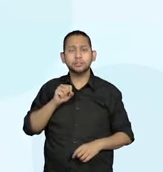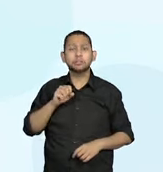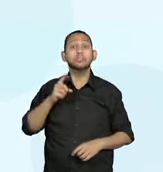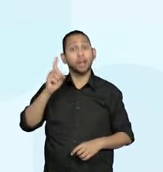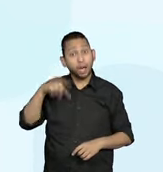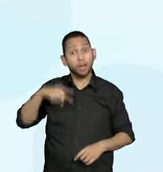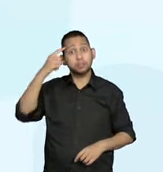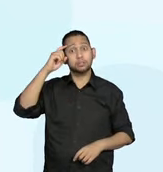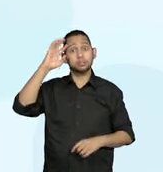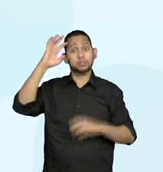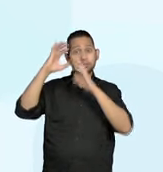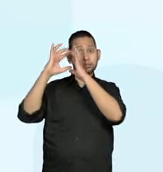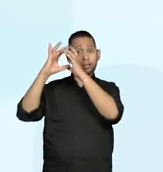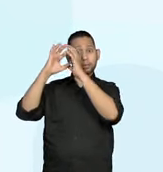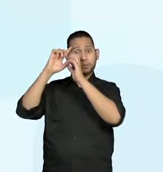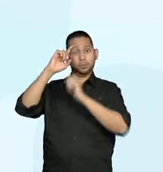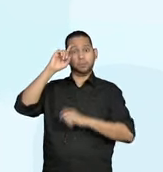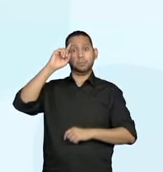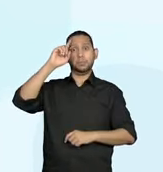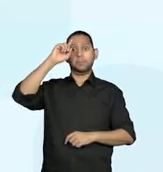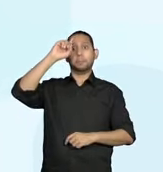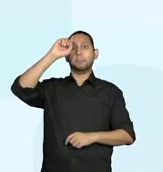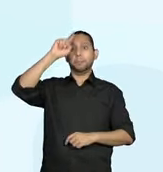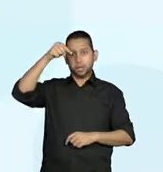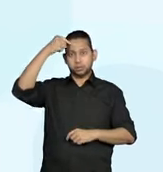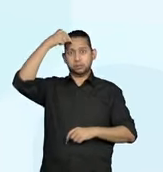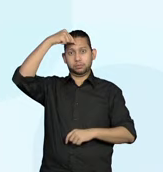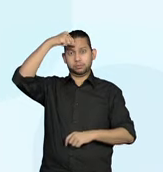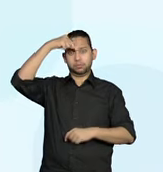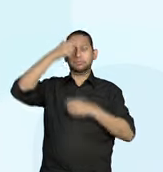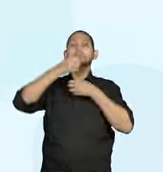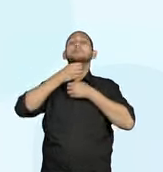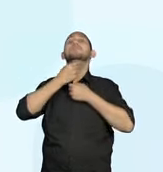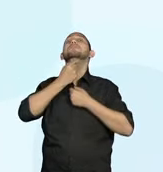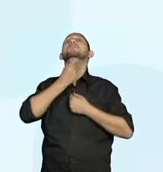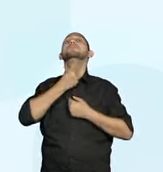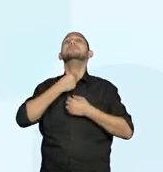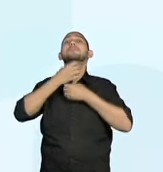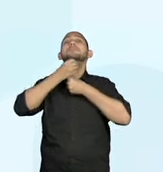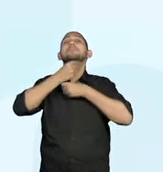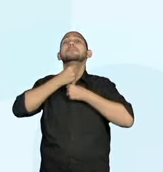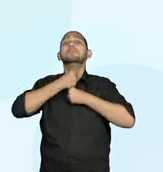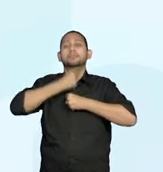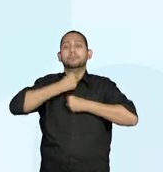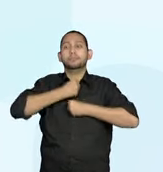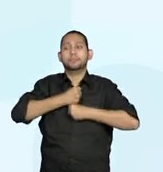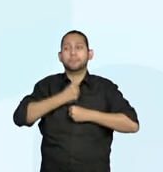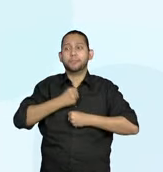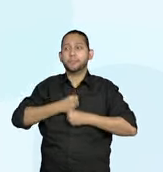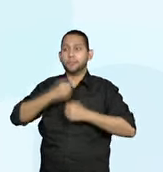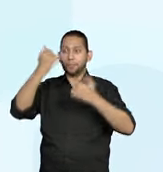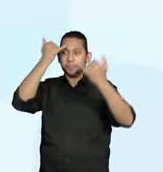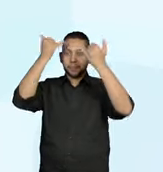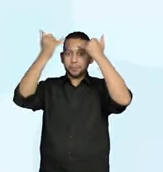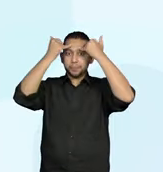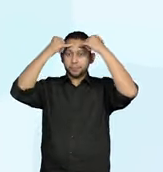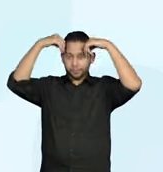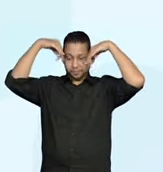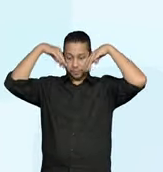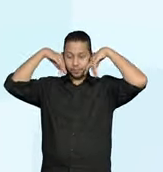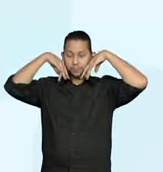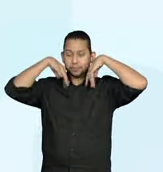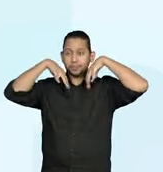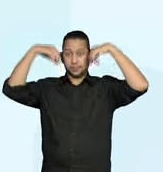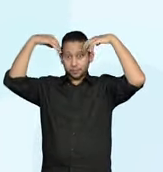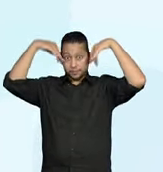todos, eles vão passar, a ordem vai vir do cérebro, vai chegar até